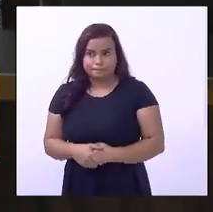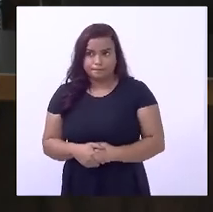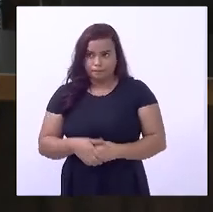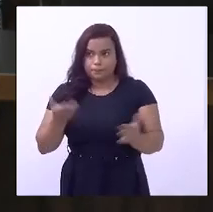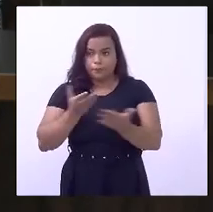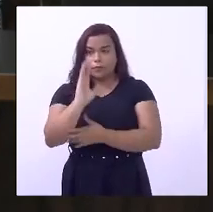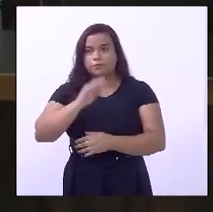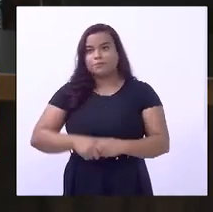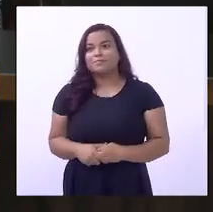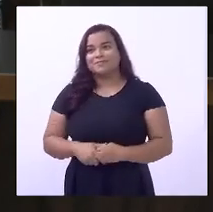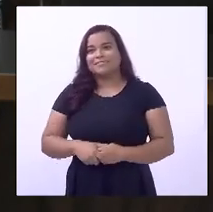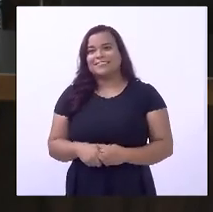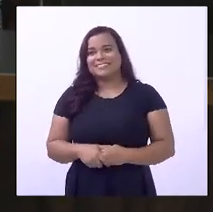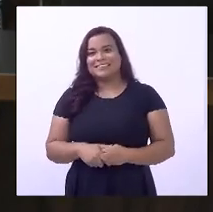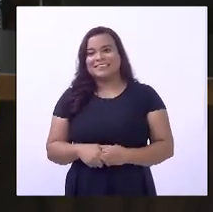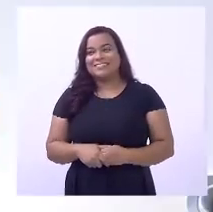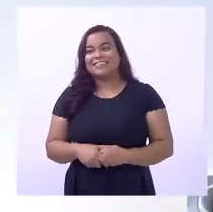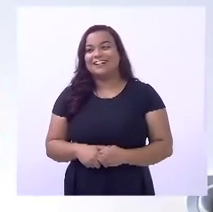Aprovado.